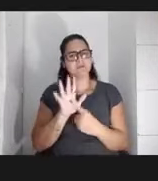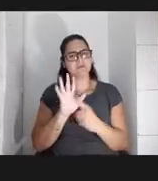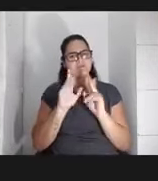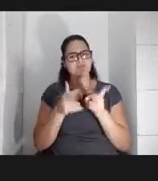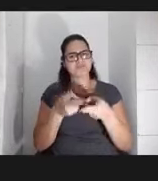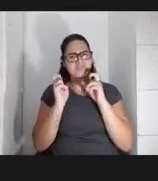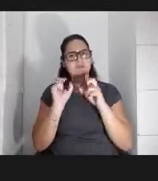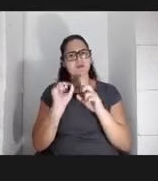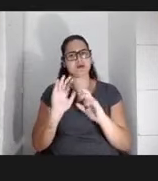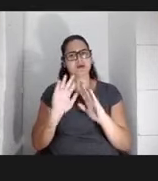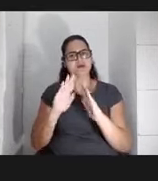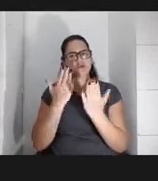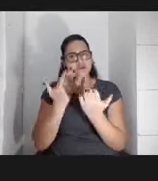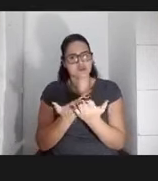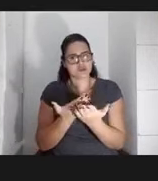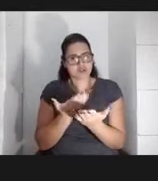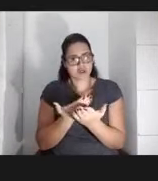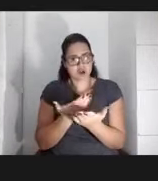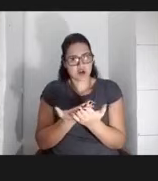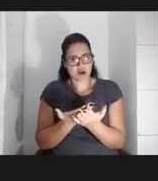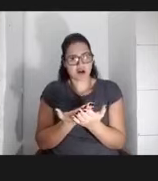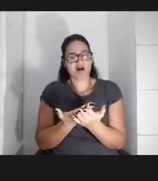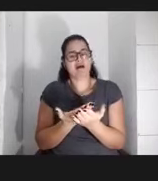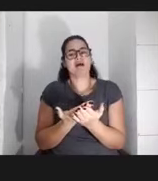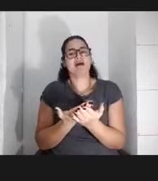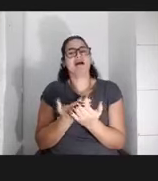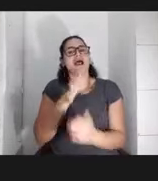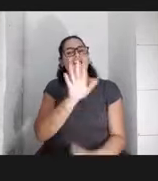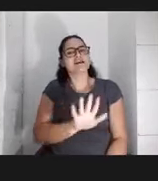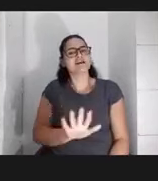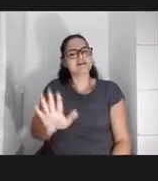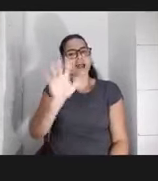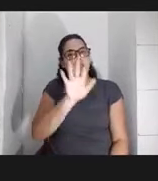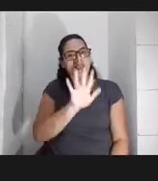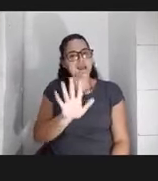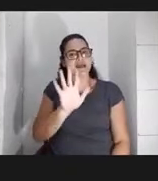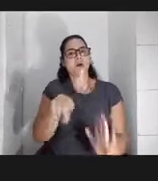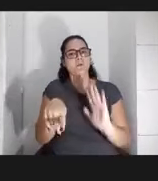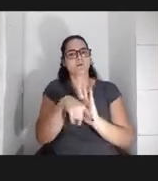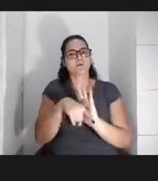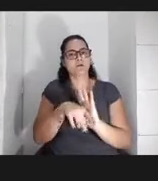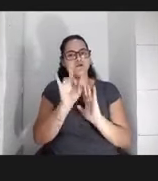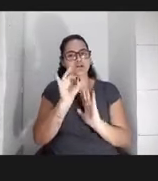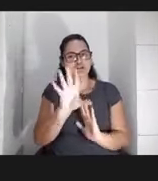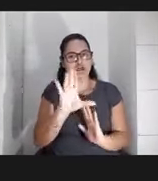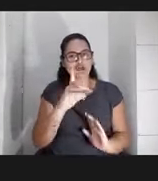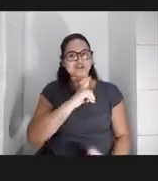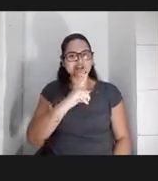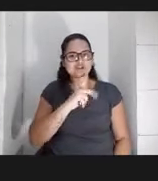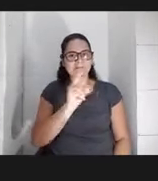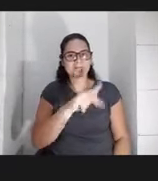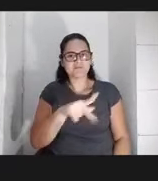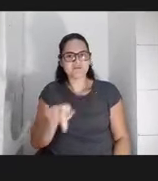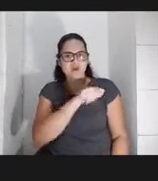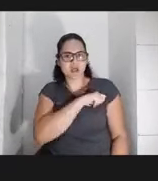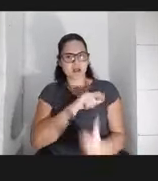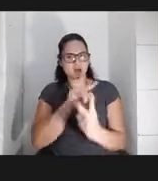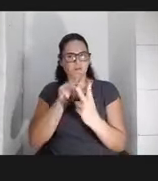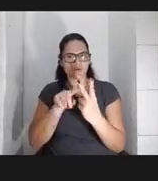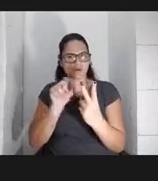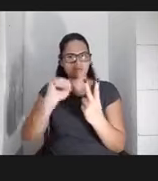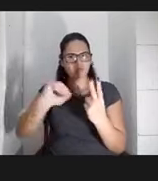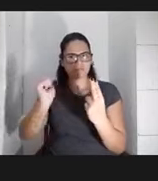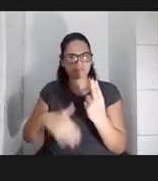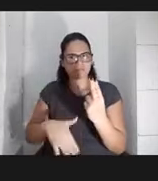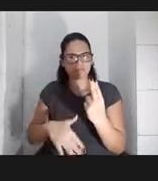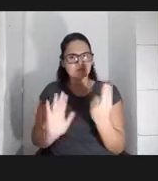a comunidade escolar, de uma maneira geral, é composta só de professor e aluno, como se não houvessem outros